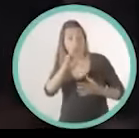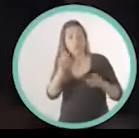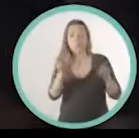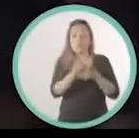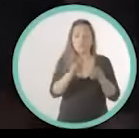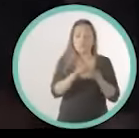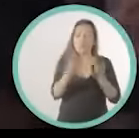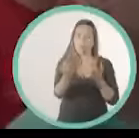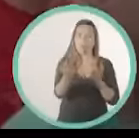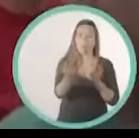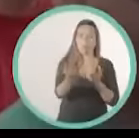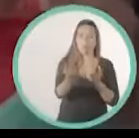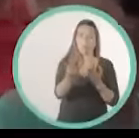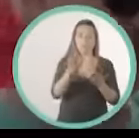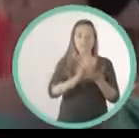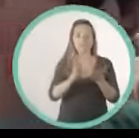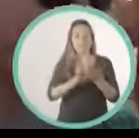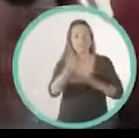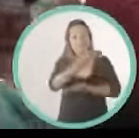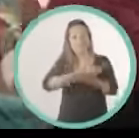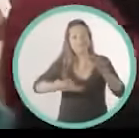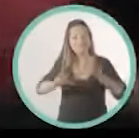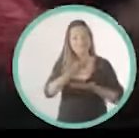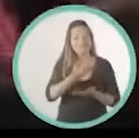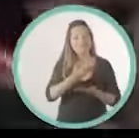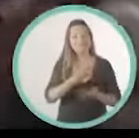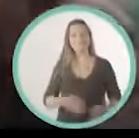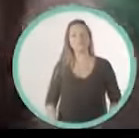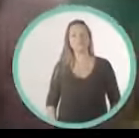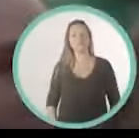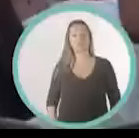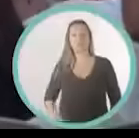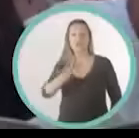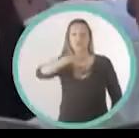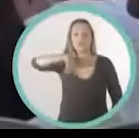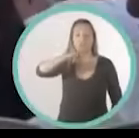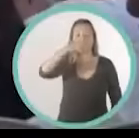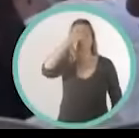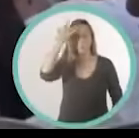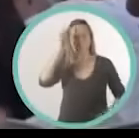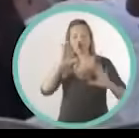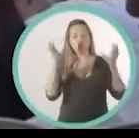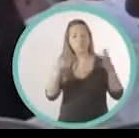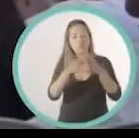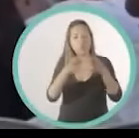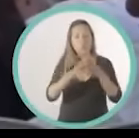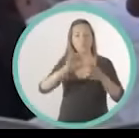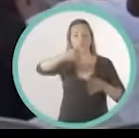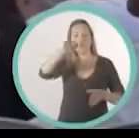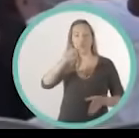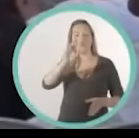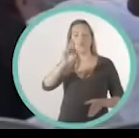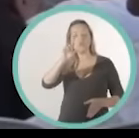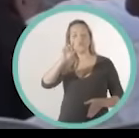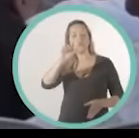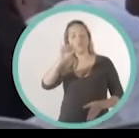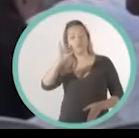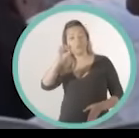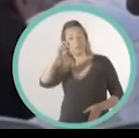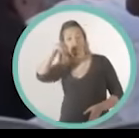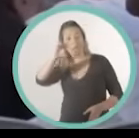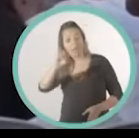de verdade nossa. Nós, da comunidade judaica, o setor progressista dela,